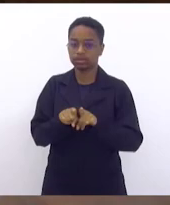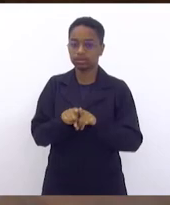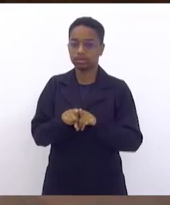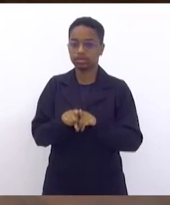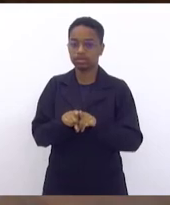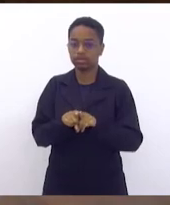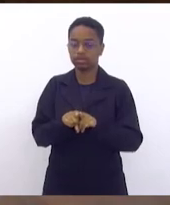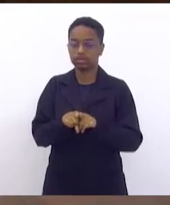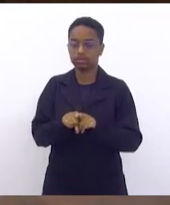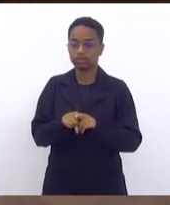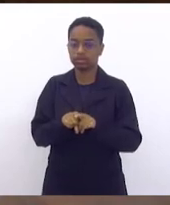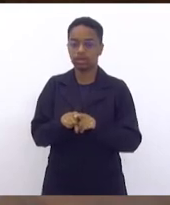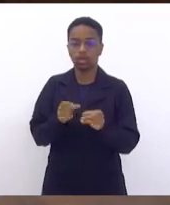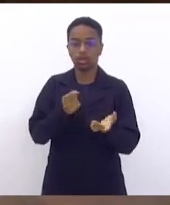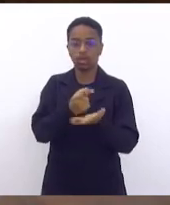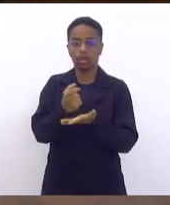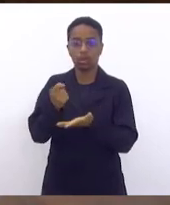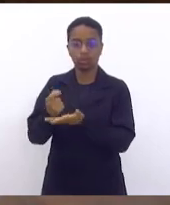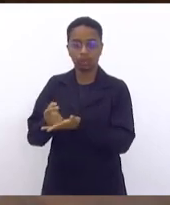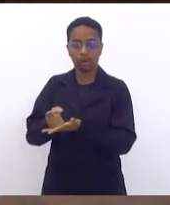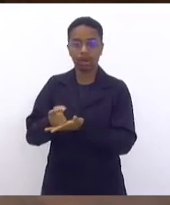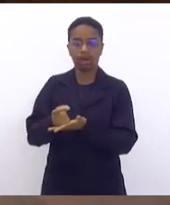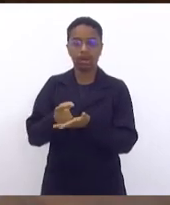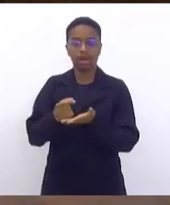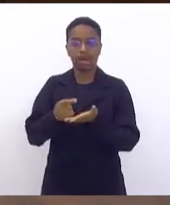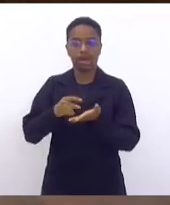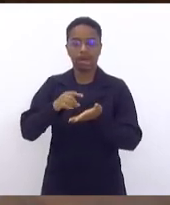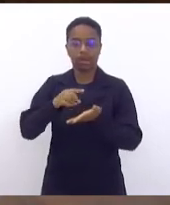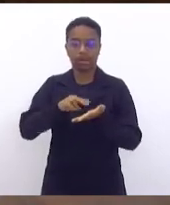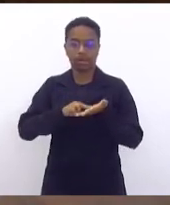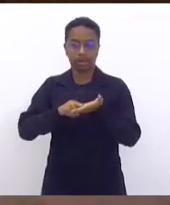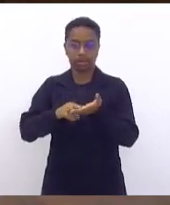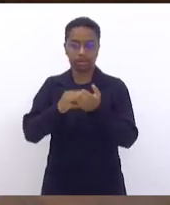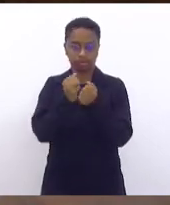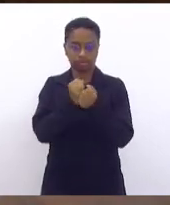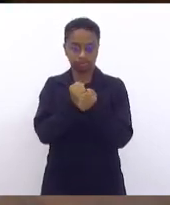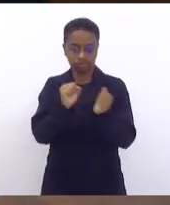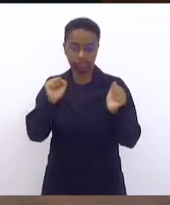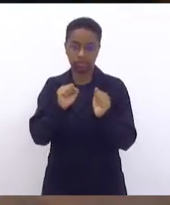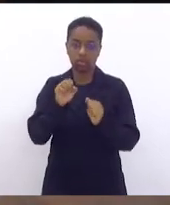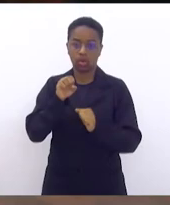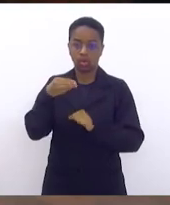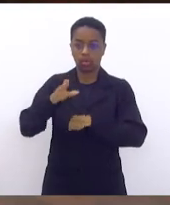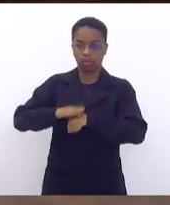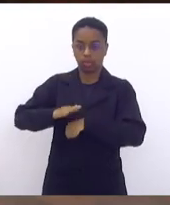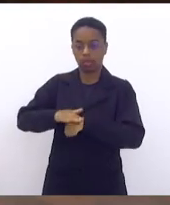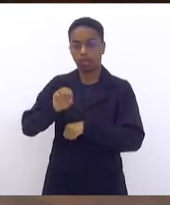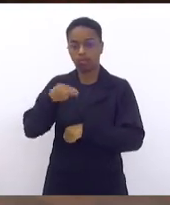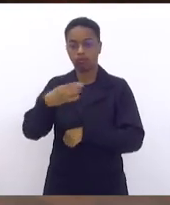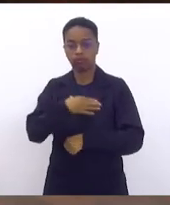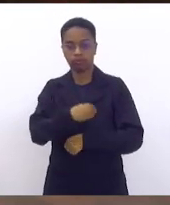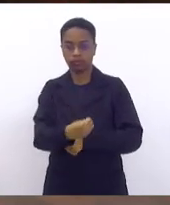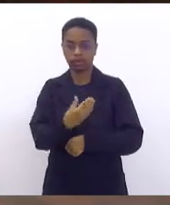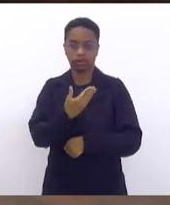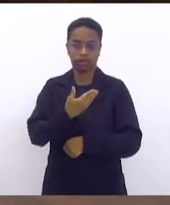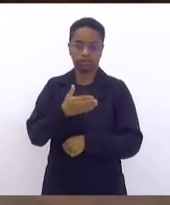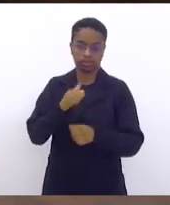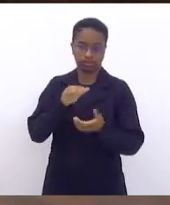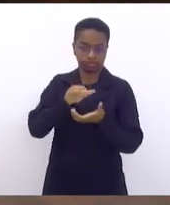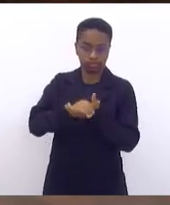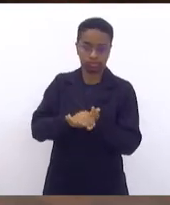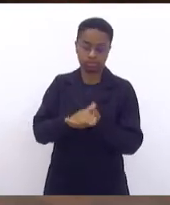suas cartas de alforria, seja para si próprias, seja para os seus filhos, companheiros, enfim. O